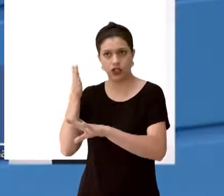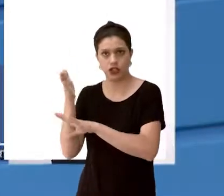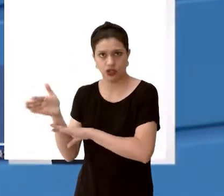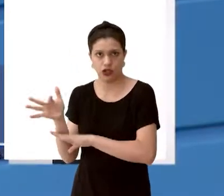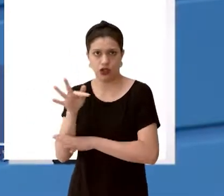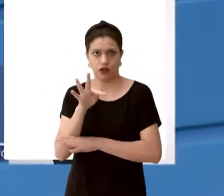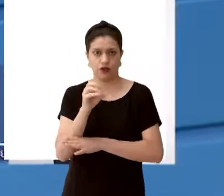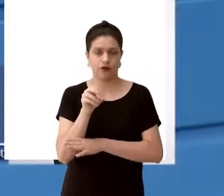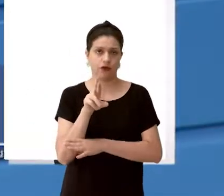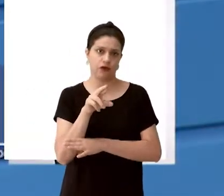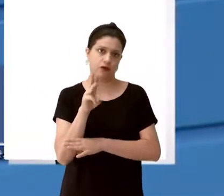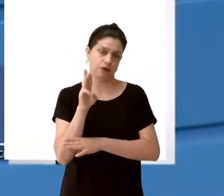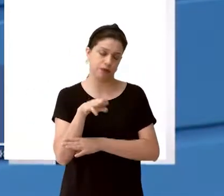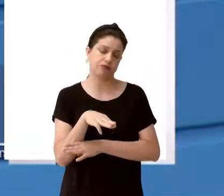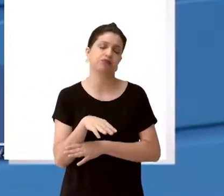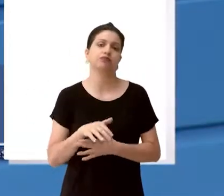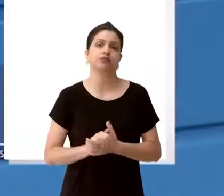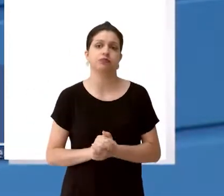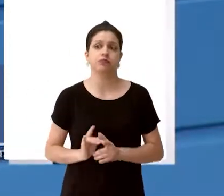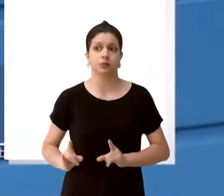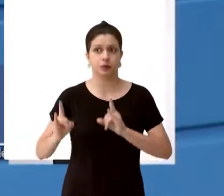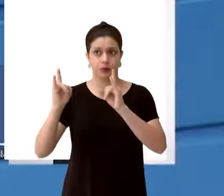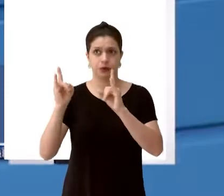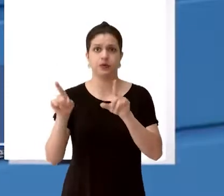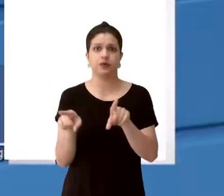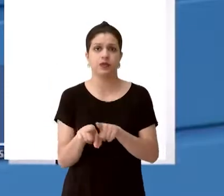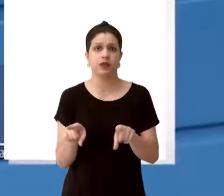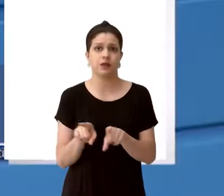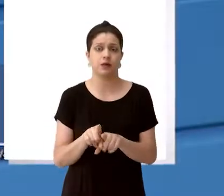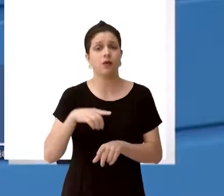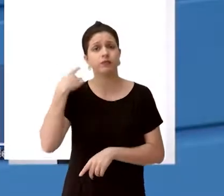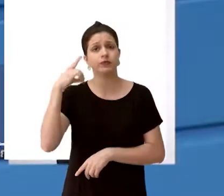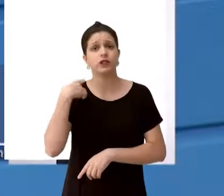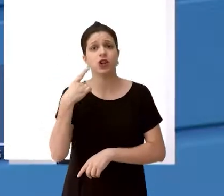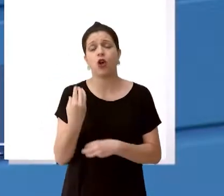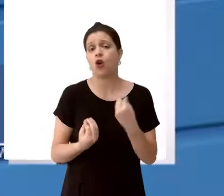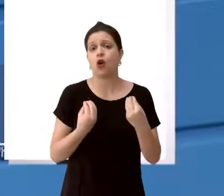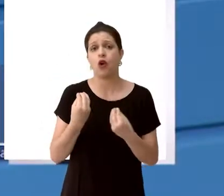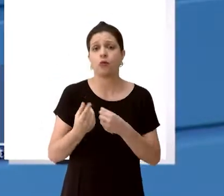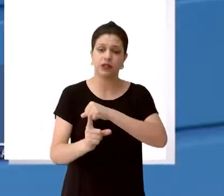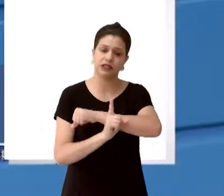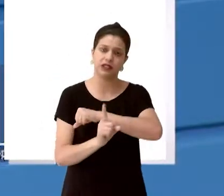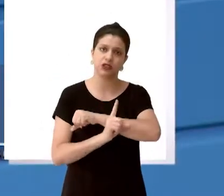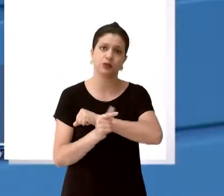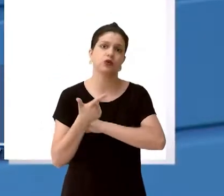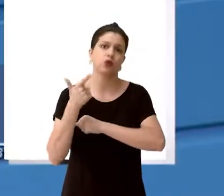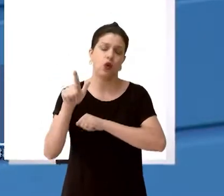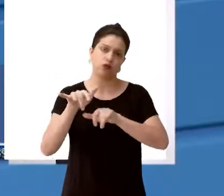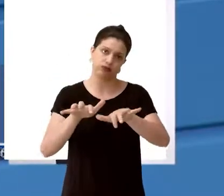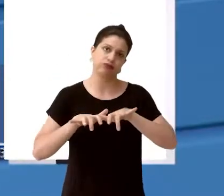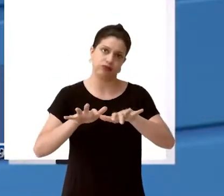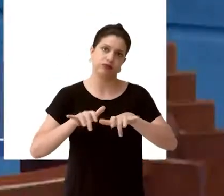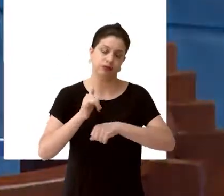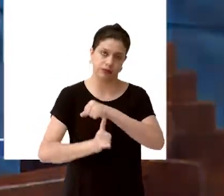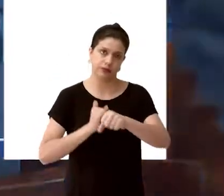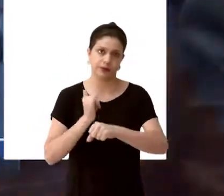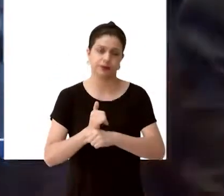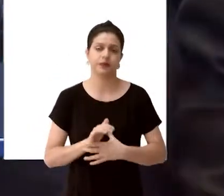irem pessoalmente ao fórum e demais prédios do Tribunal de Justiça, solicitamos seja disponibilizada a advocacia a outros canais de